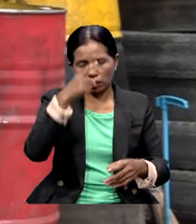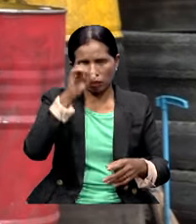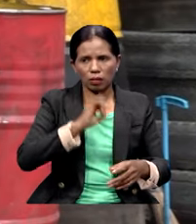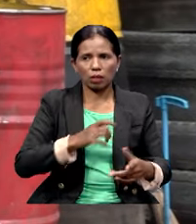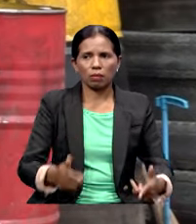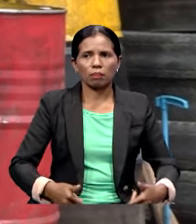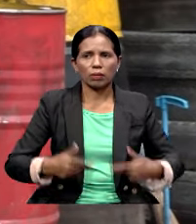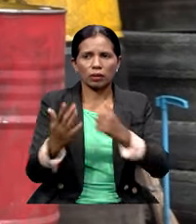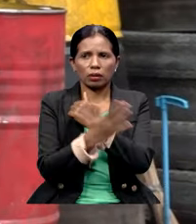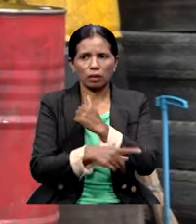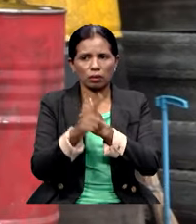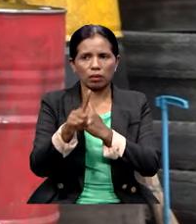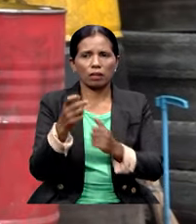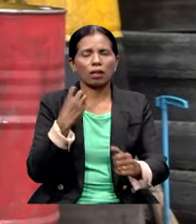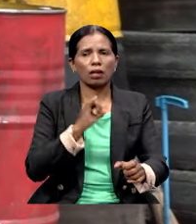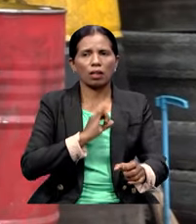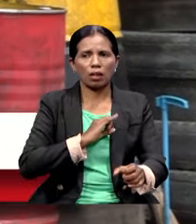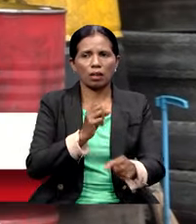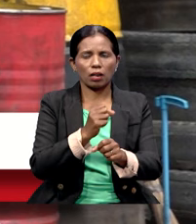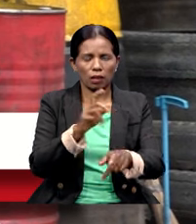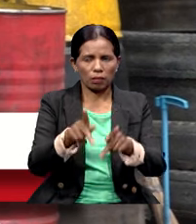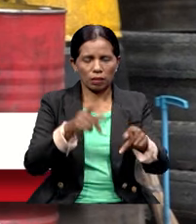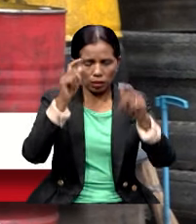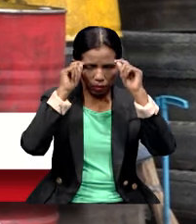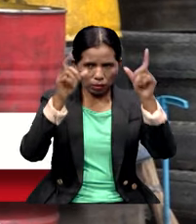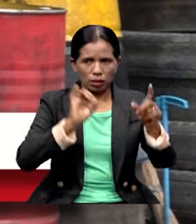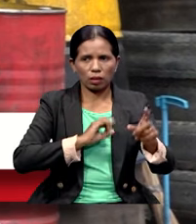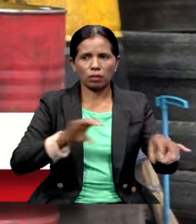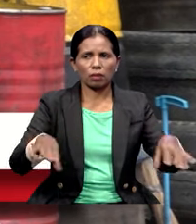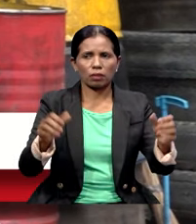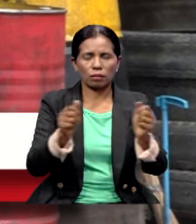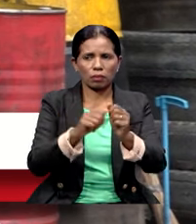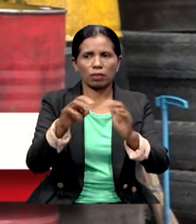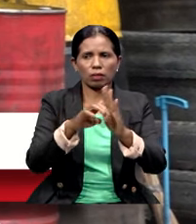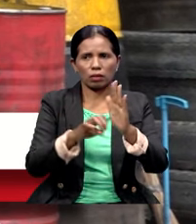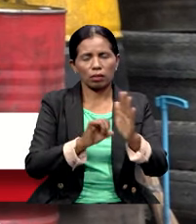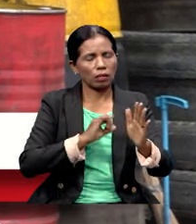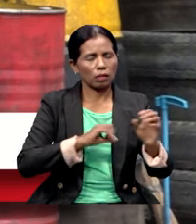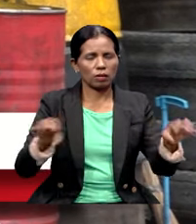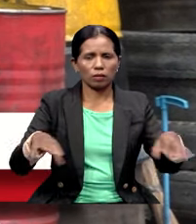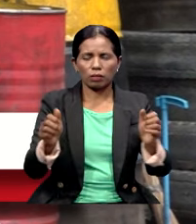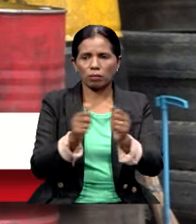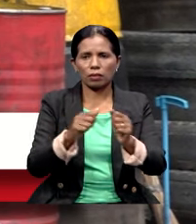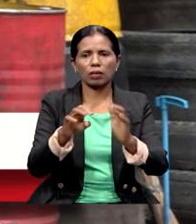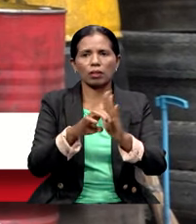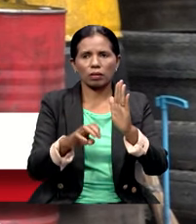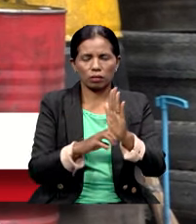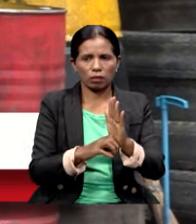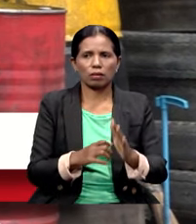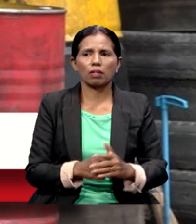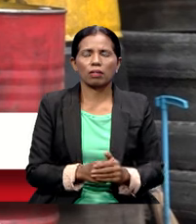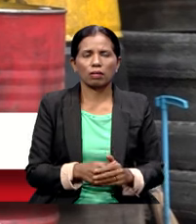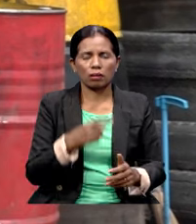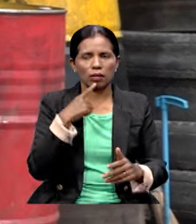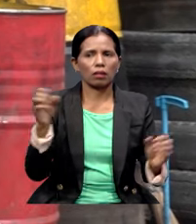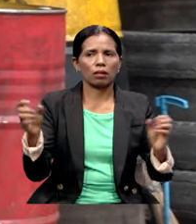ha masang ida hau emais Timor wang ida hau ting kopera ho estado tambah hau la kopera ho estado ne dian ne